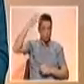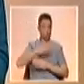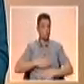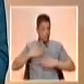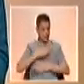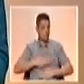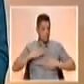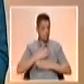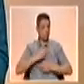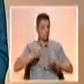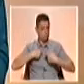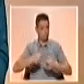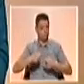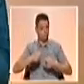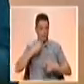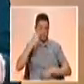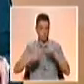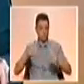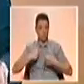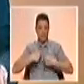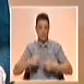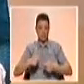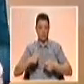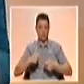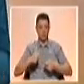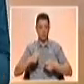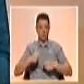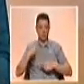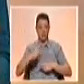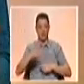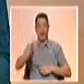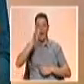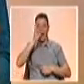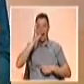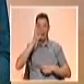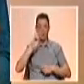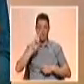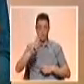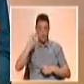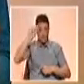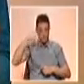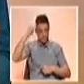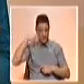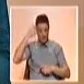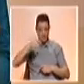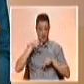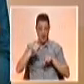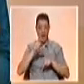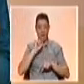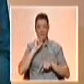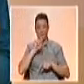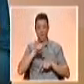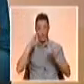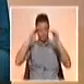banhos. Banhos é um dos locais onde nós consumimos muita água e, como vimos no filme, há maneiras